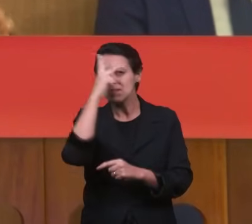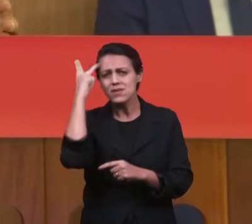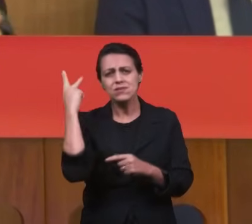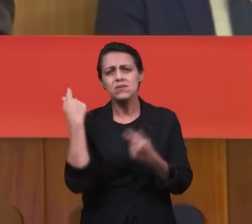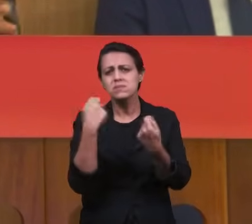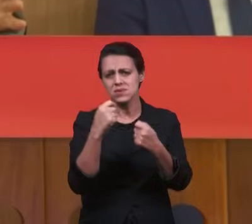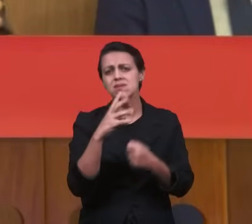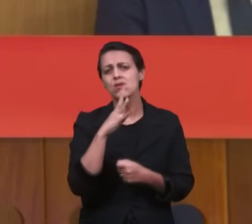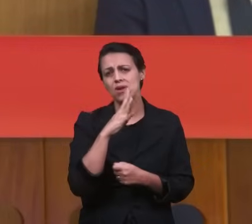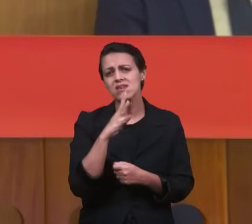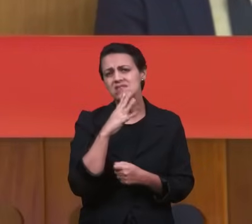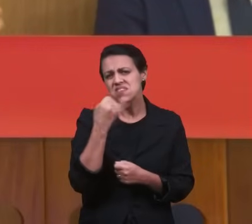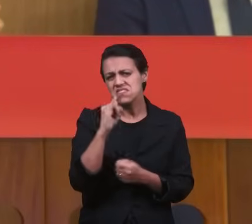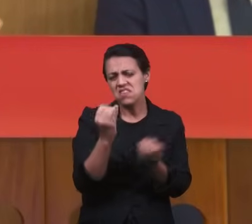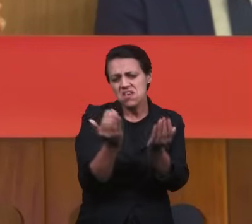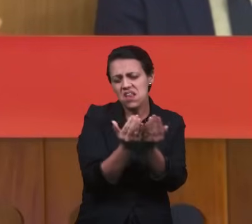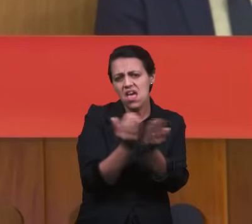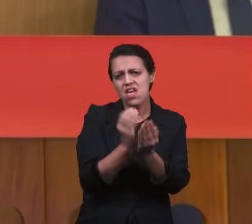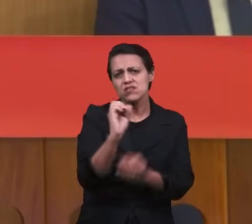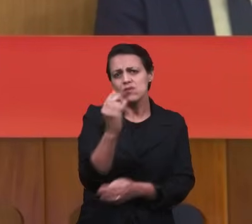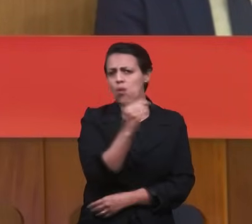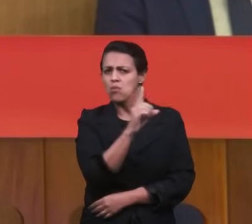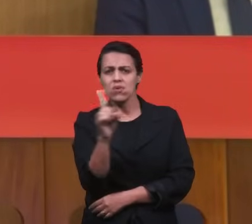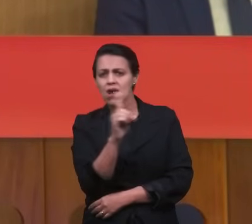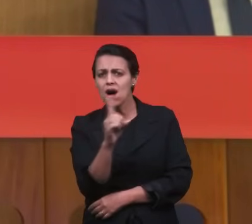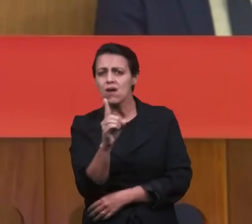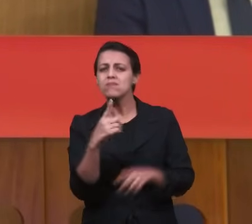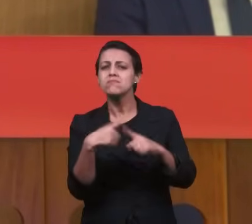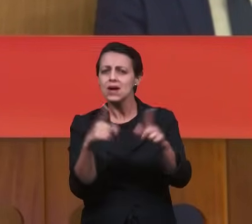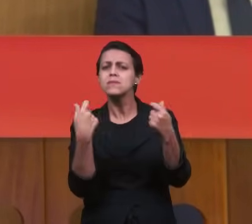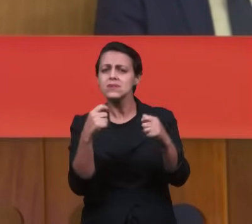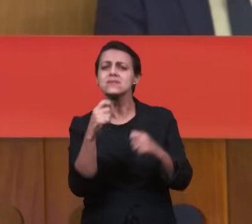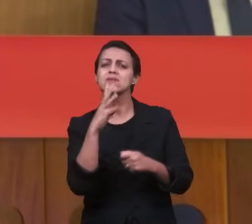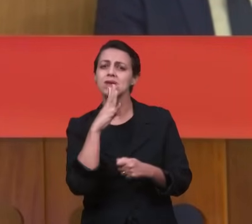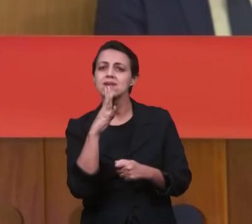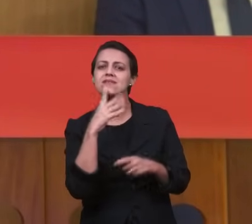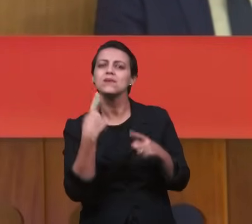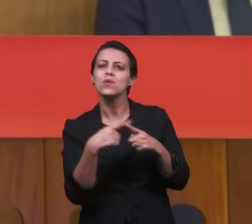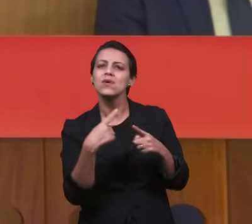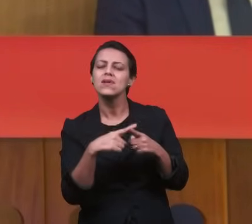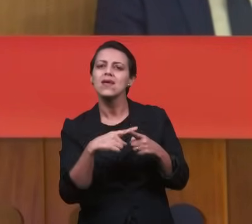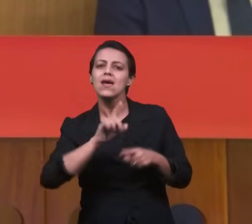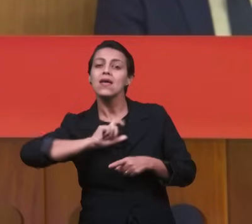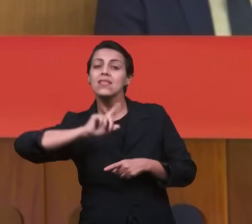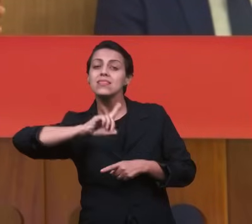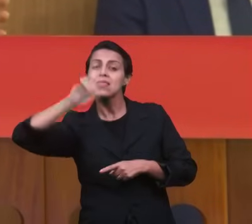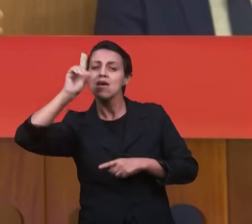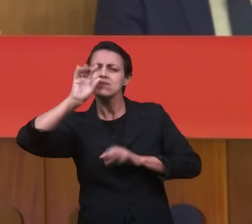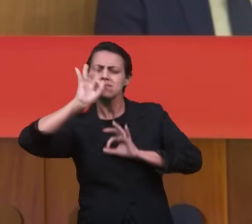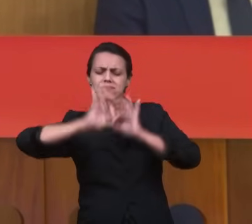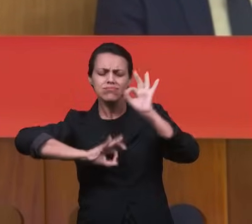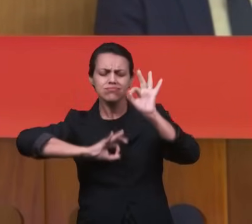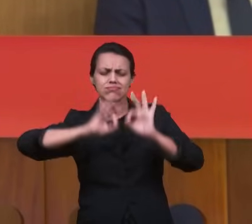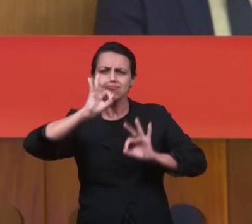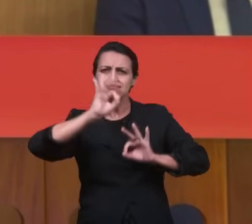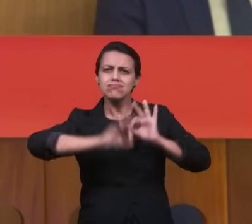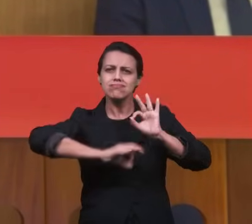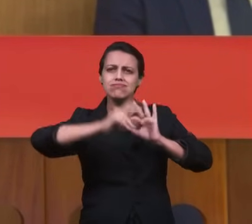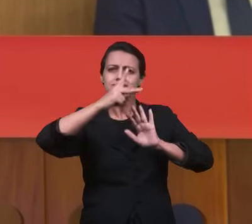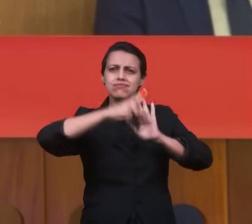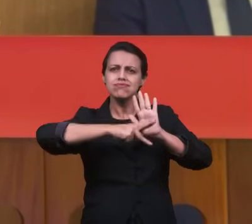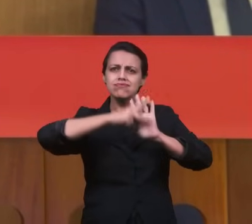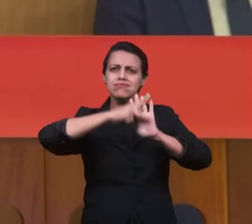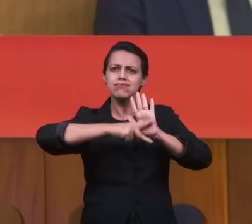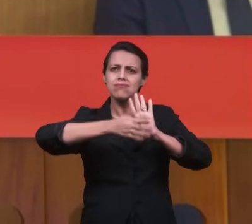para judeu, seja o que for. Veja aqui, há um projeto, um plano, Deus traçou um plano, esse plano está